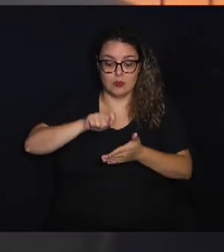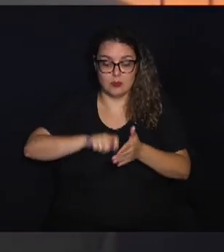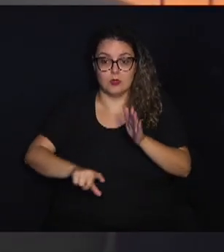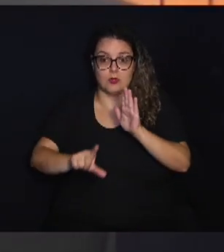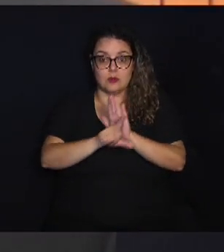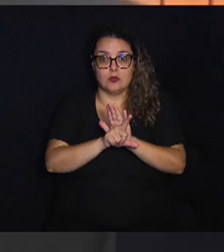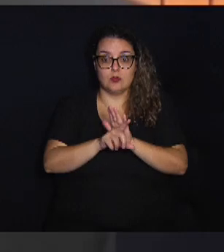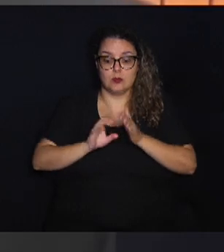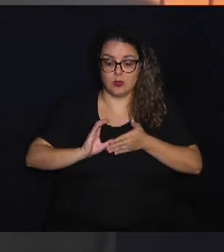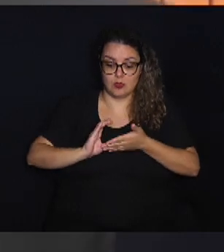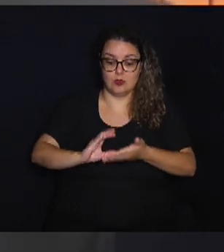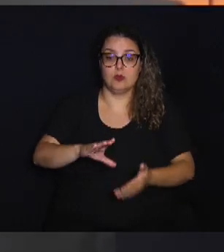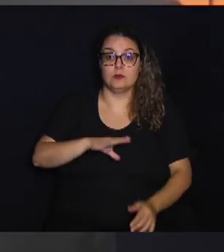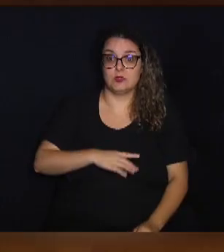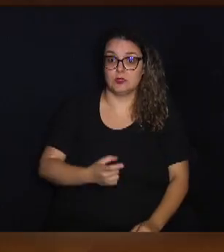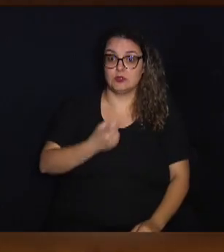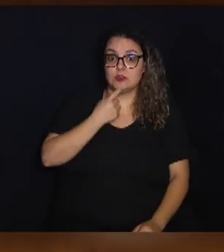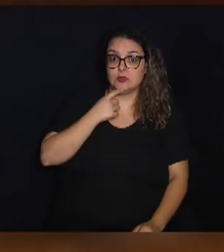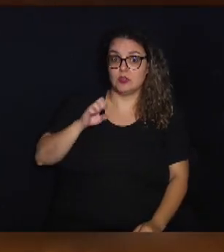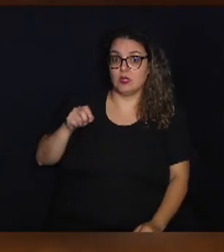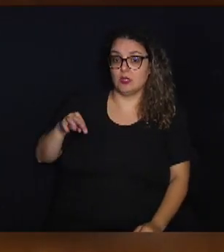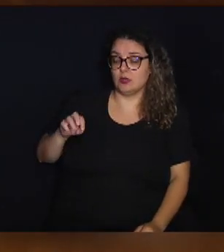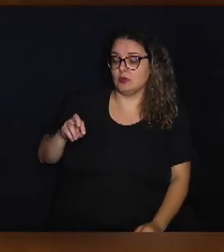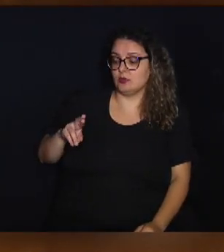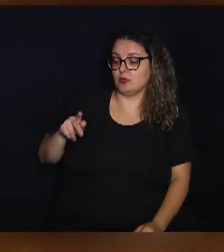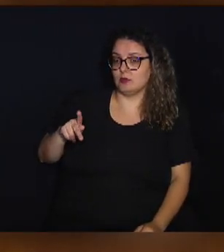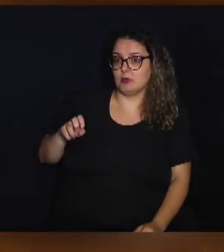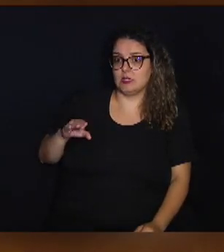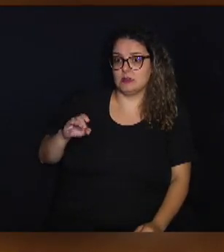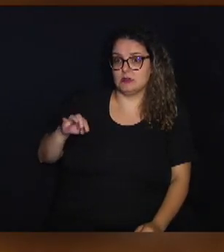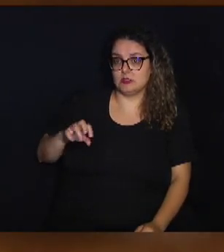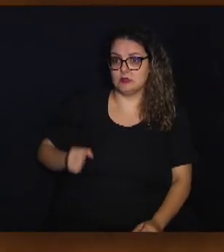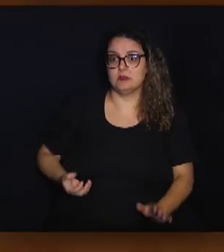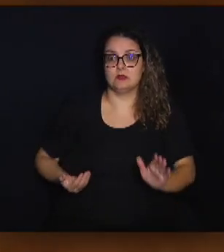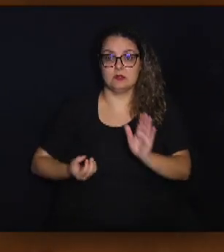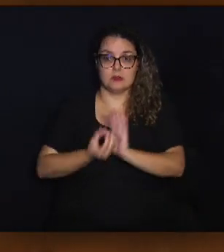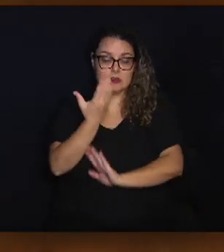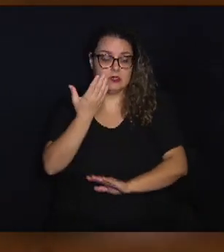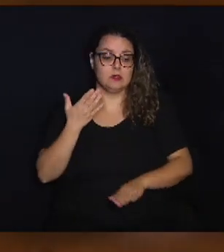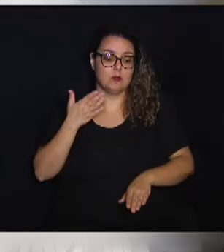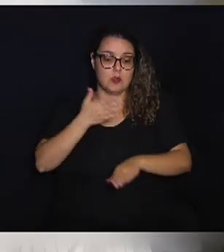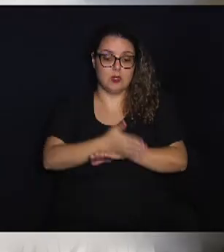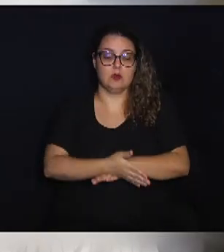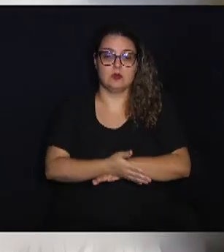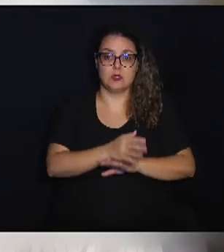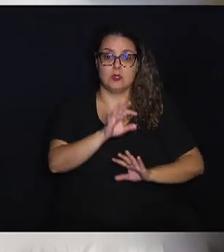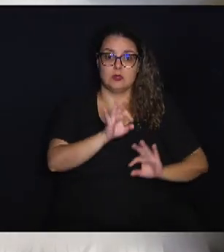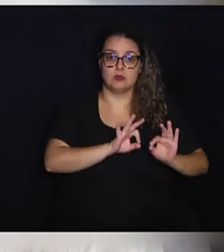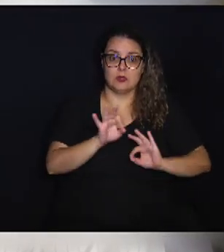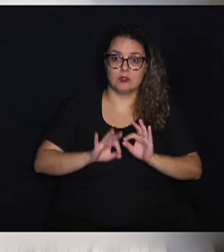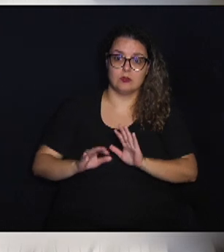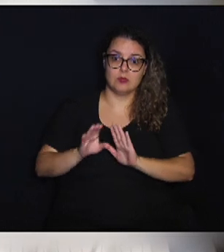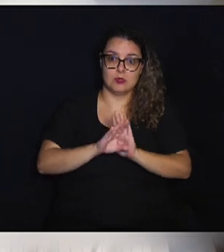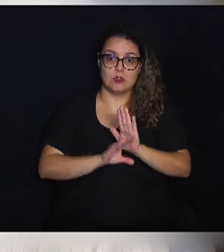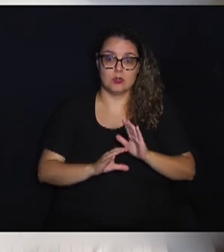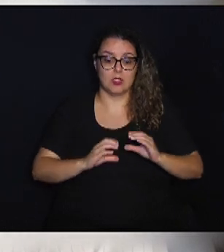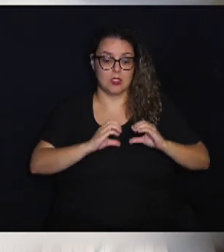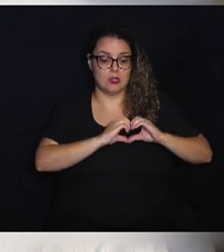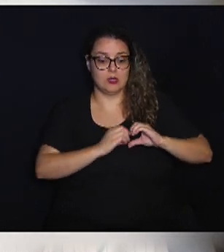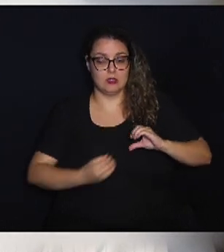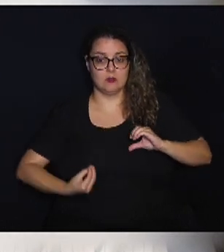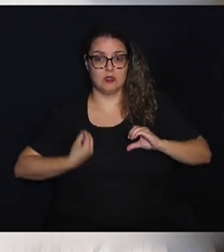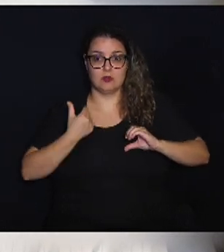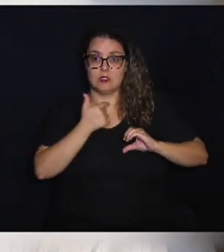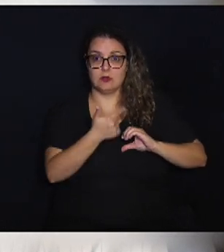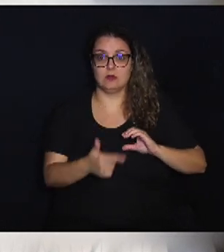o Conselho Municipal de Entorpecentes e participou da criação e desenvolvimento do programa Ame a Vida Sem